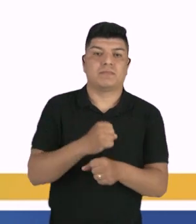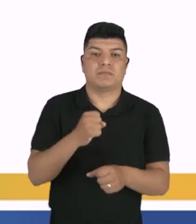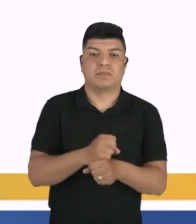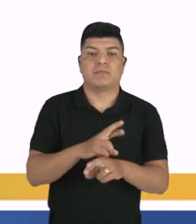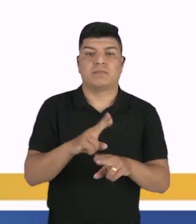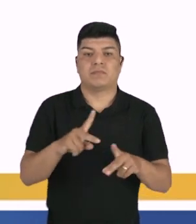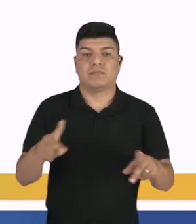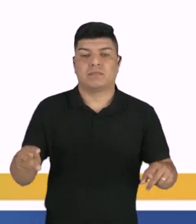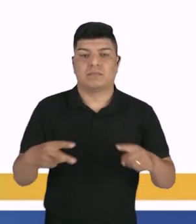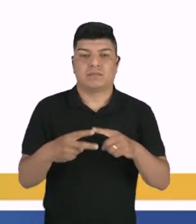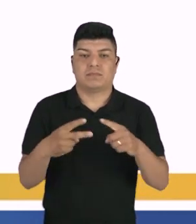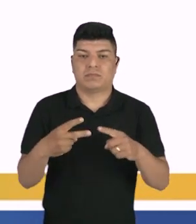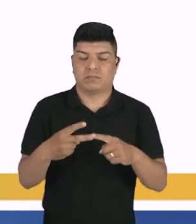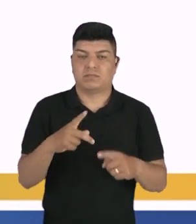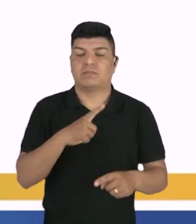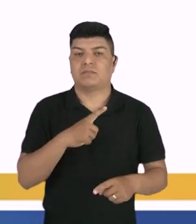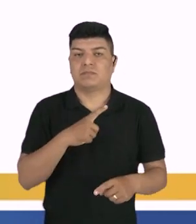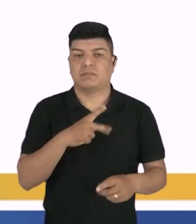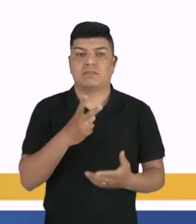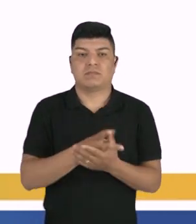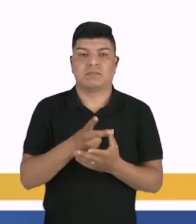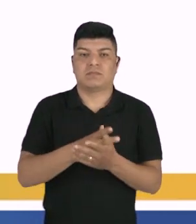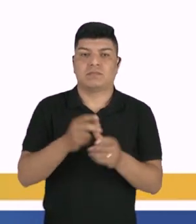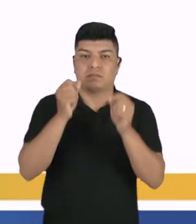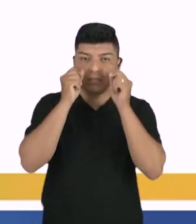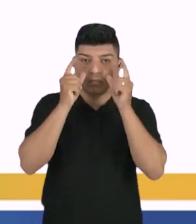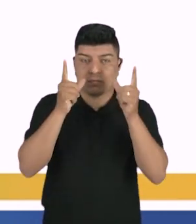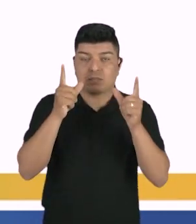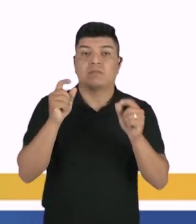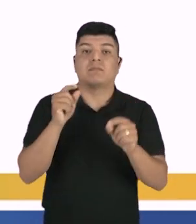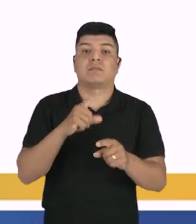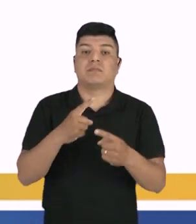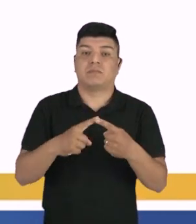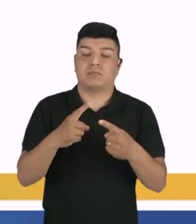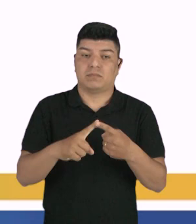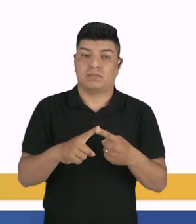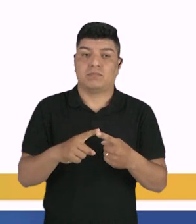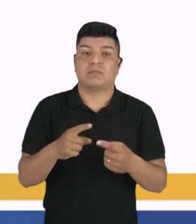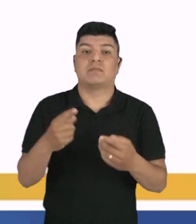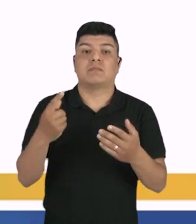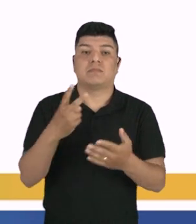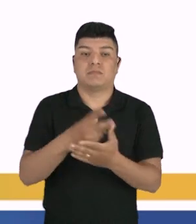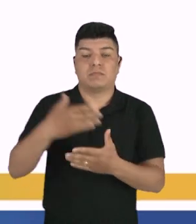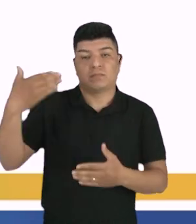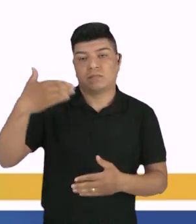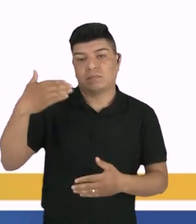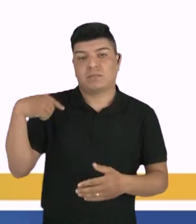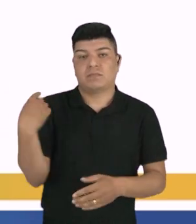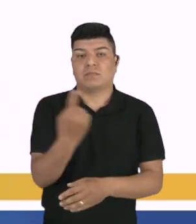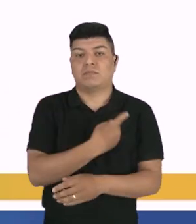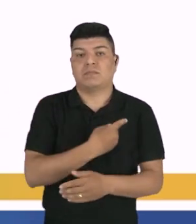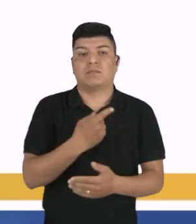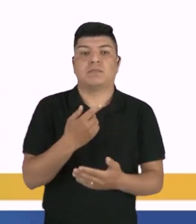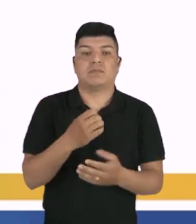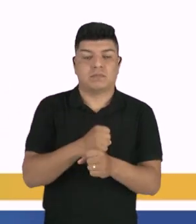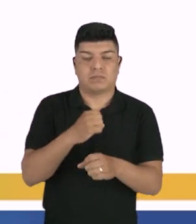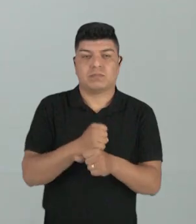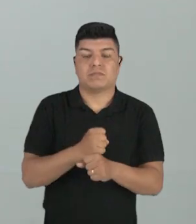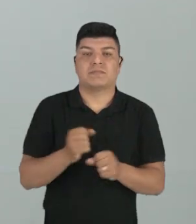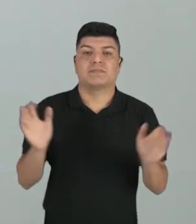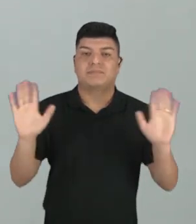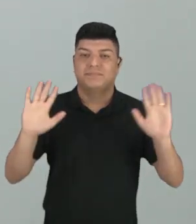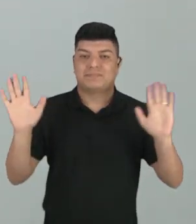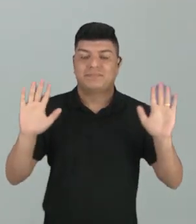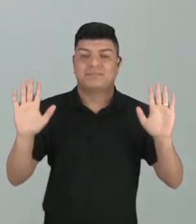pela diferença de dois termos. Sempre esteja atento a essas expressões, pois elas aparecerão frequentemente em nossos próximos cálculos.